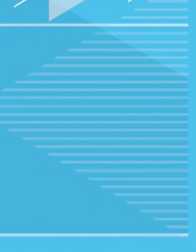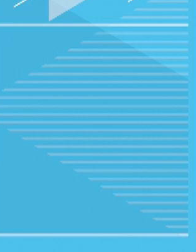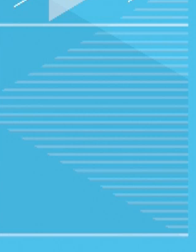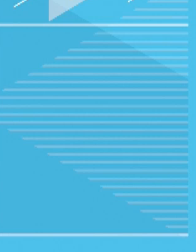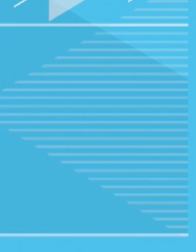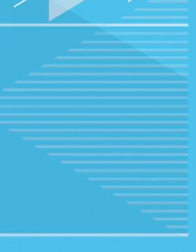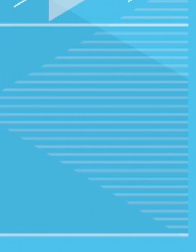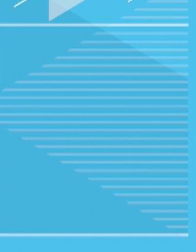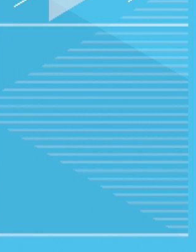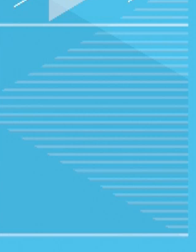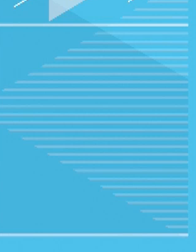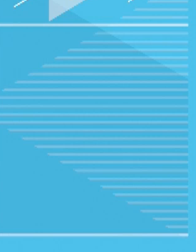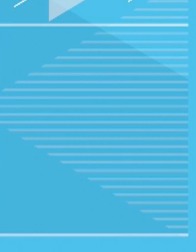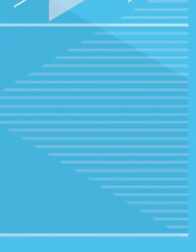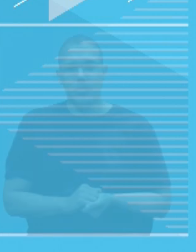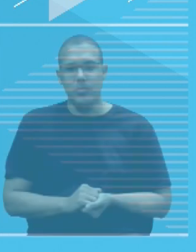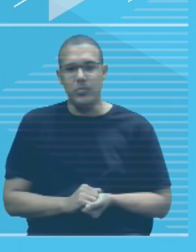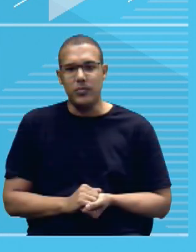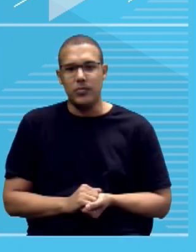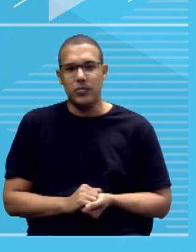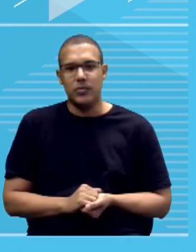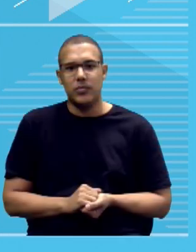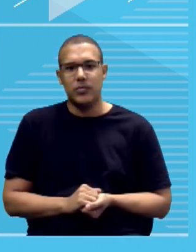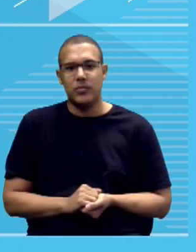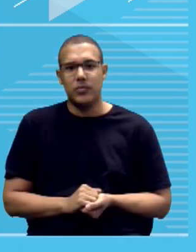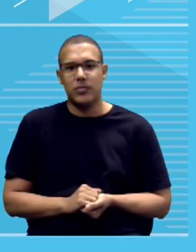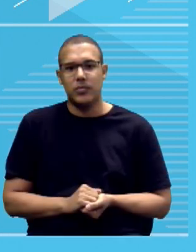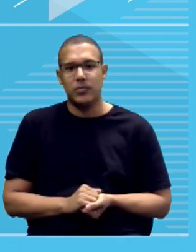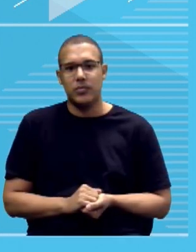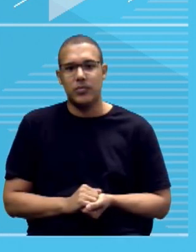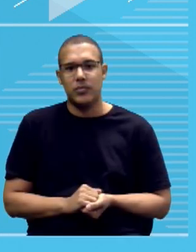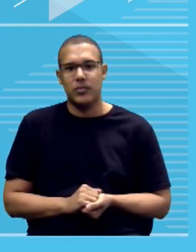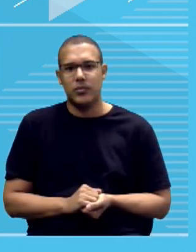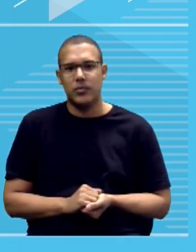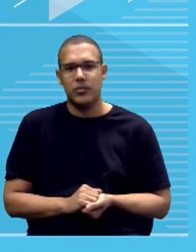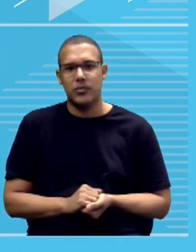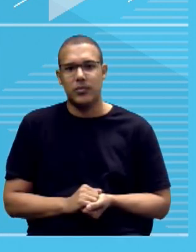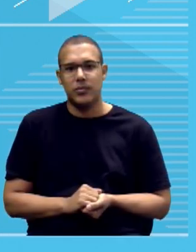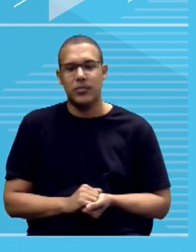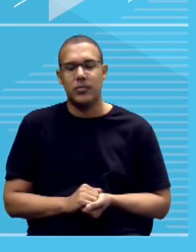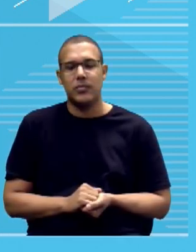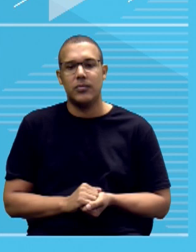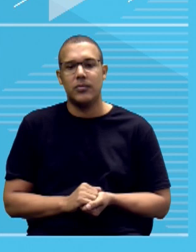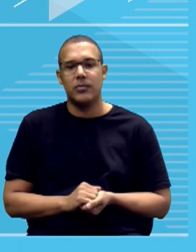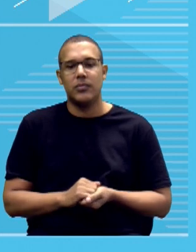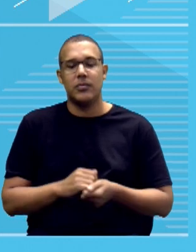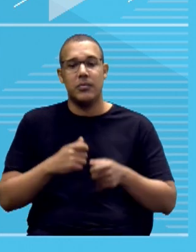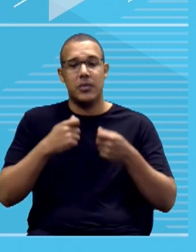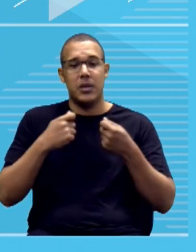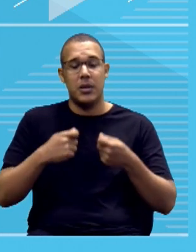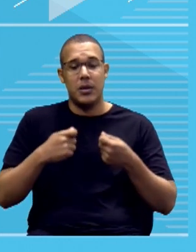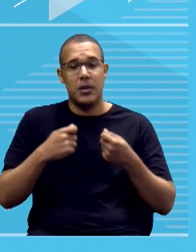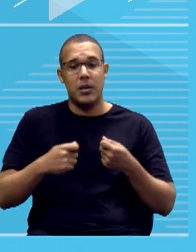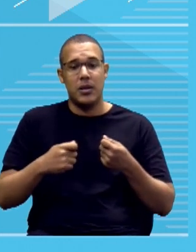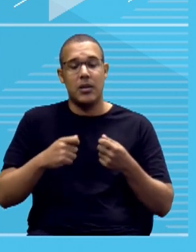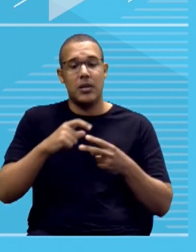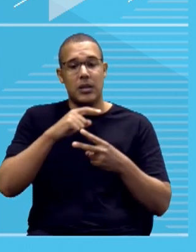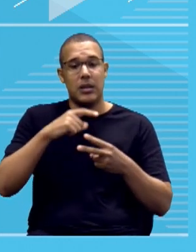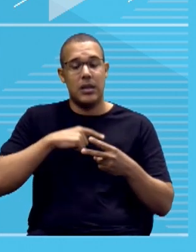que é a energia elétrica utilizável, e eu tenho a